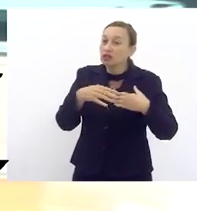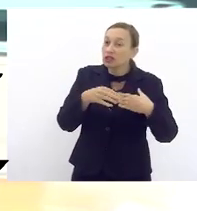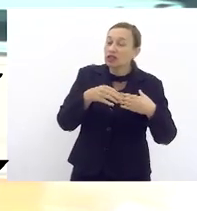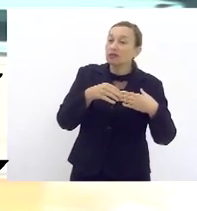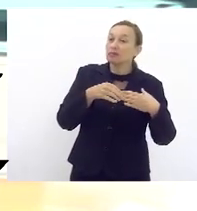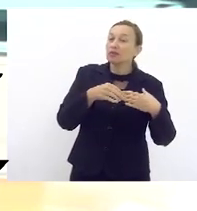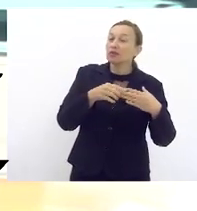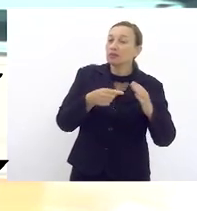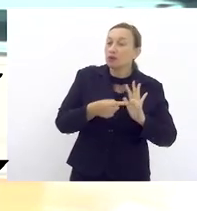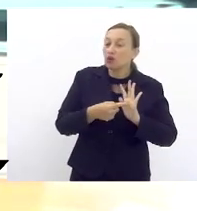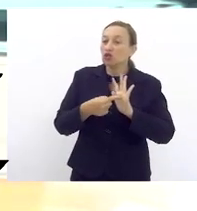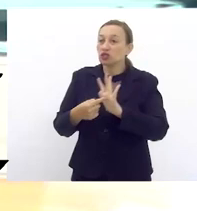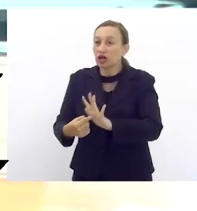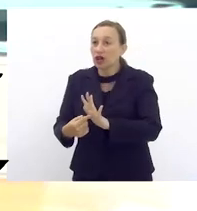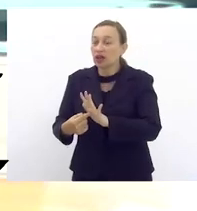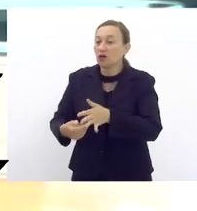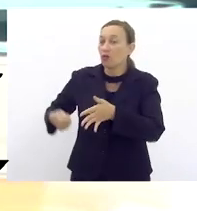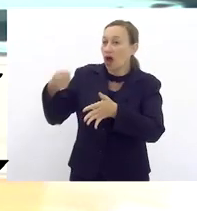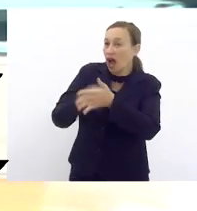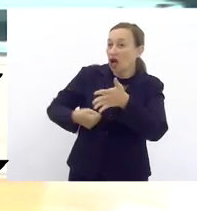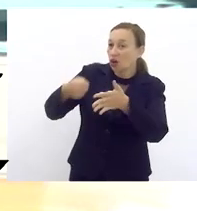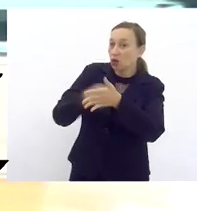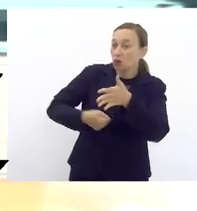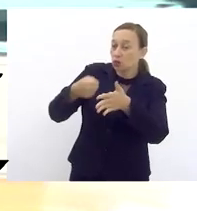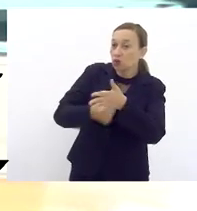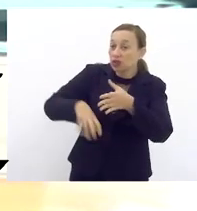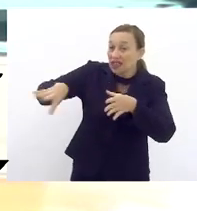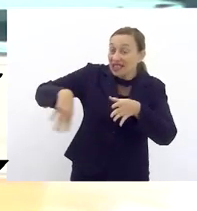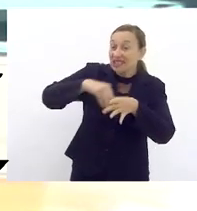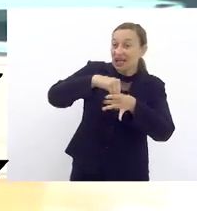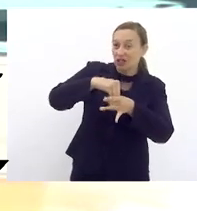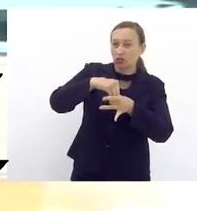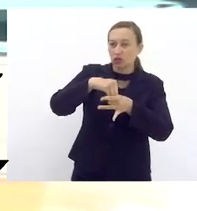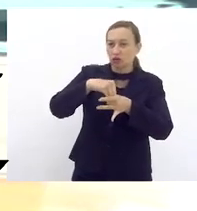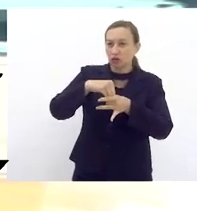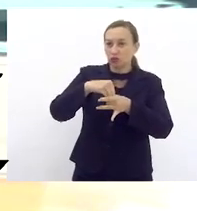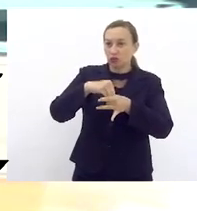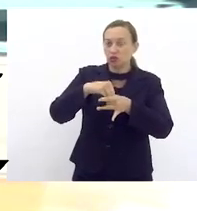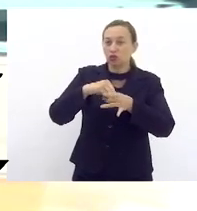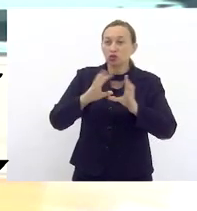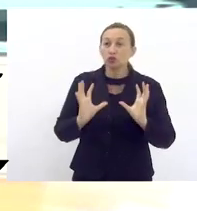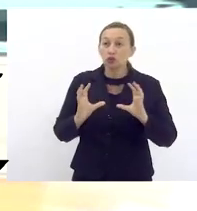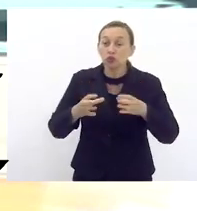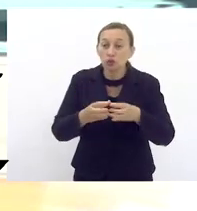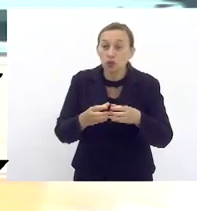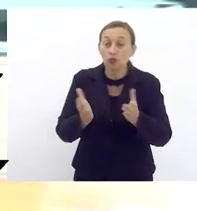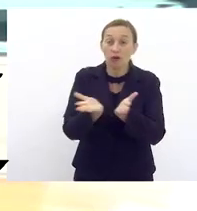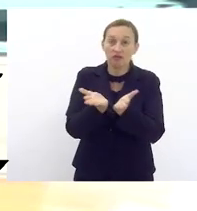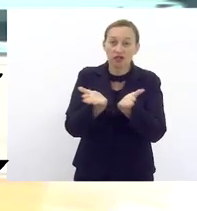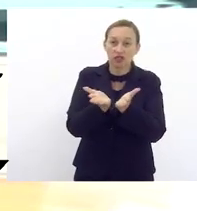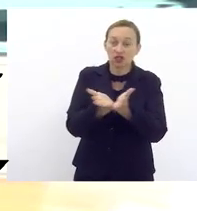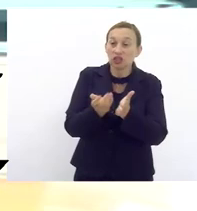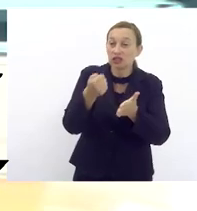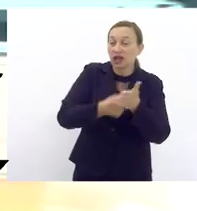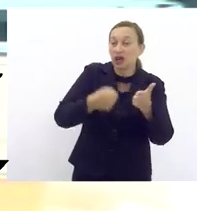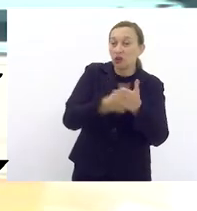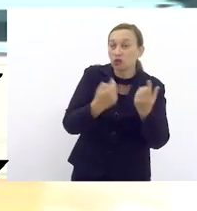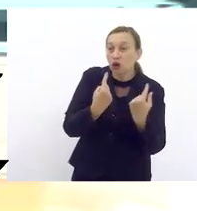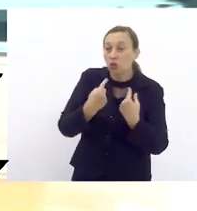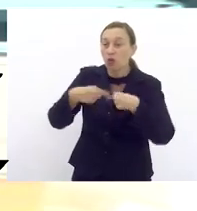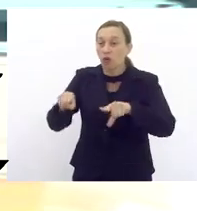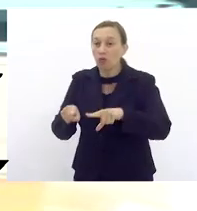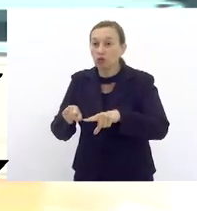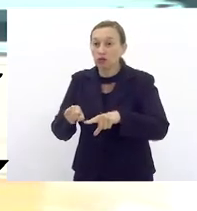centralidade da luta dentro do campo Evangélico da luta contra o racismo